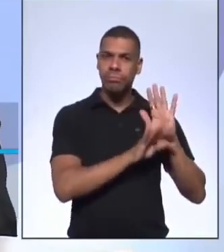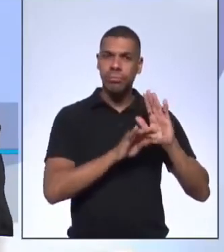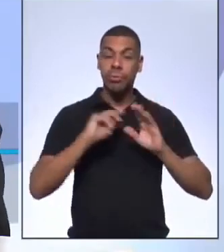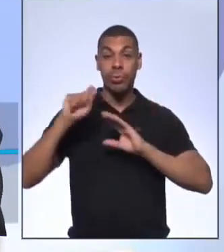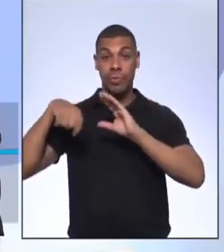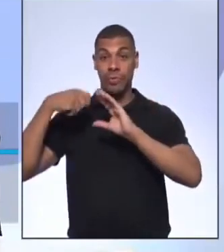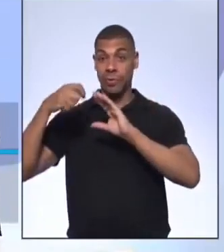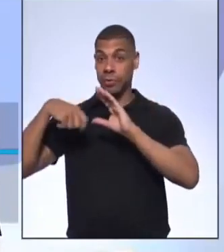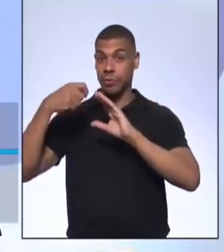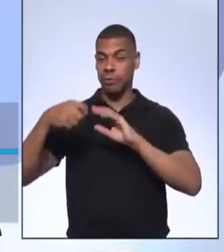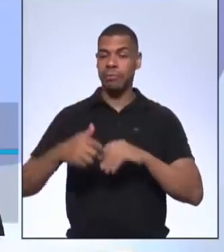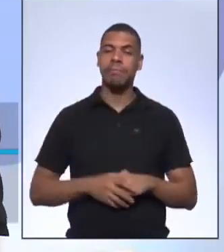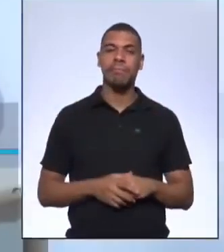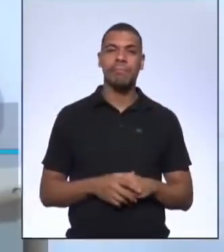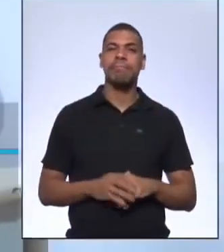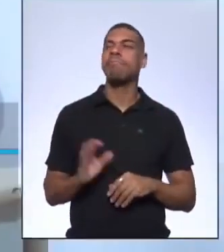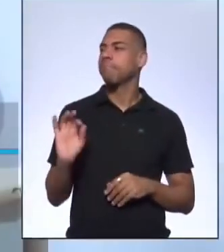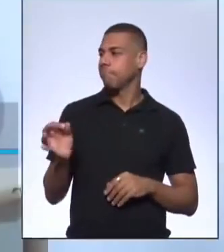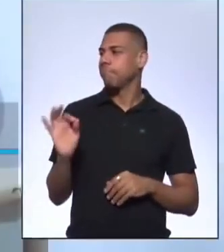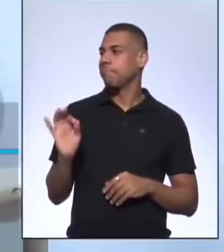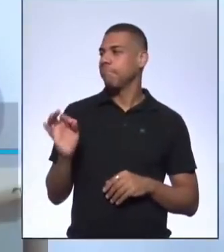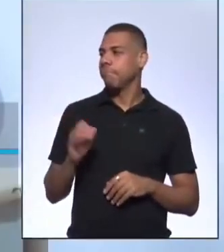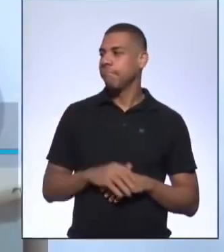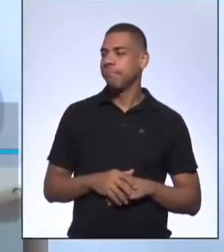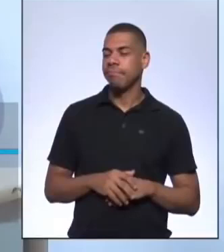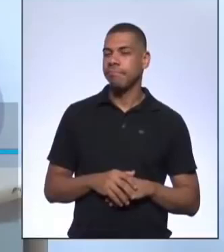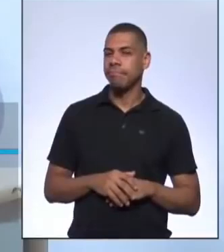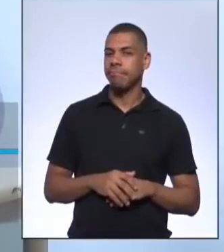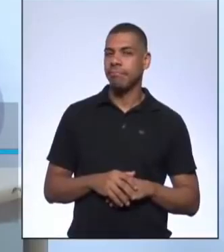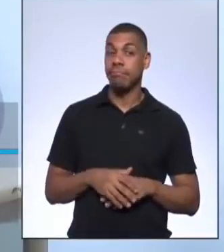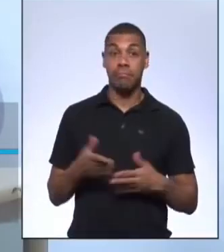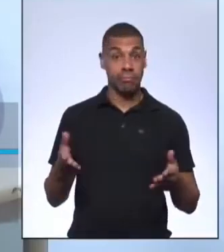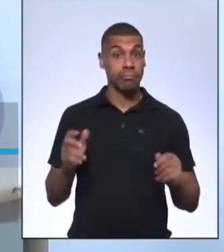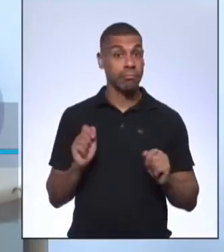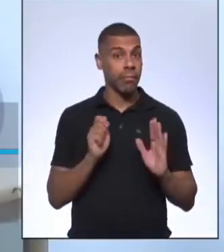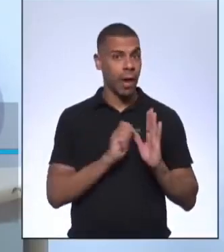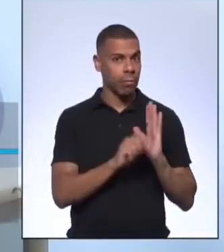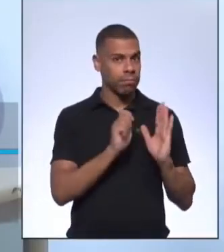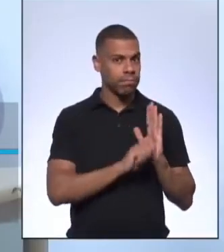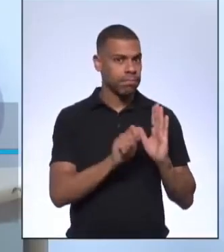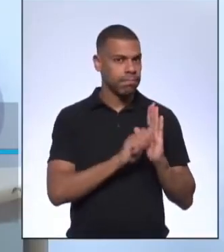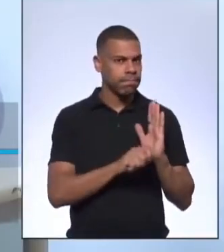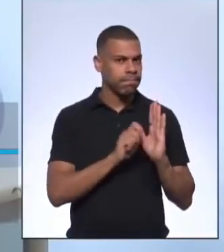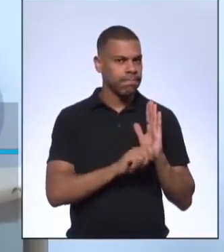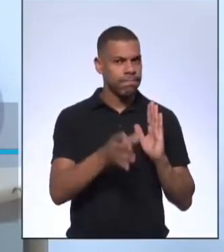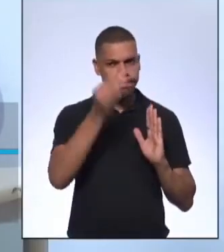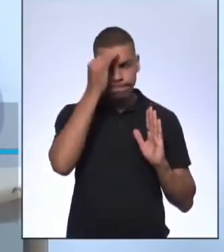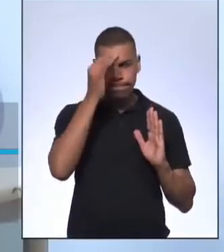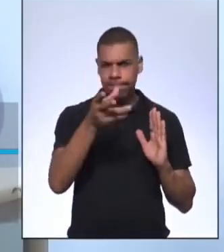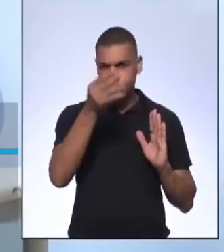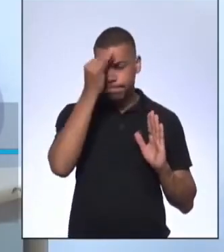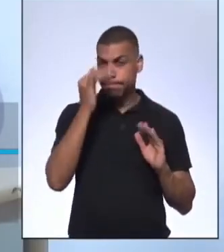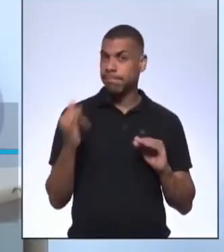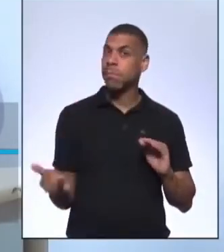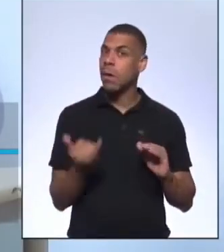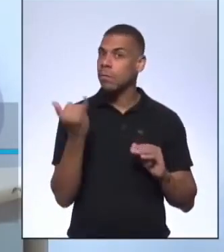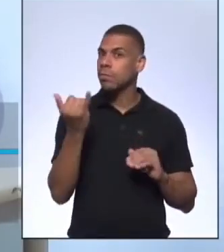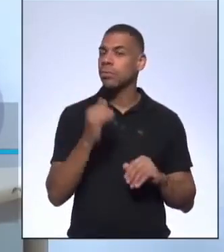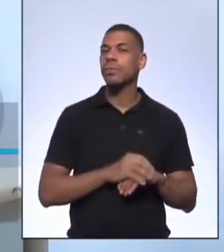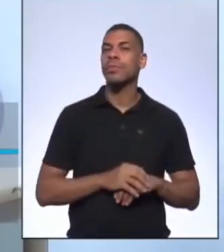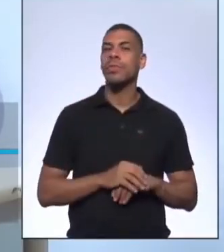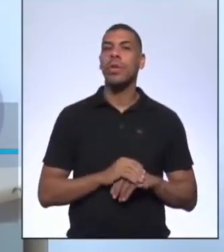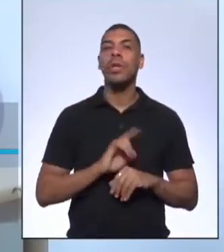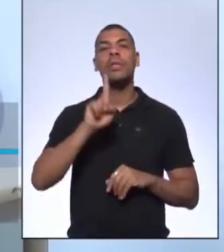e o vídeo, né, professora? Isso mesmo. Então, possível, anote agora as questões, faça o print, lembrando que elas